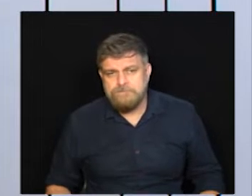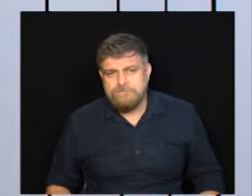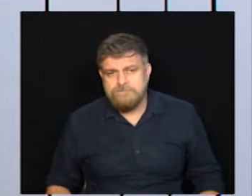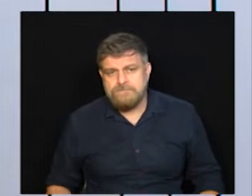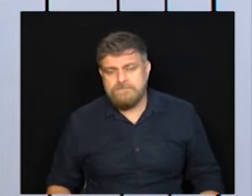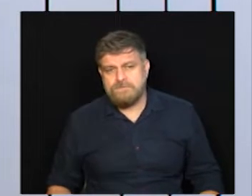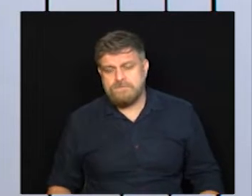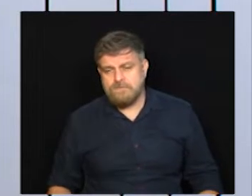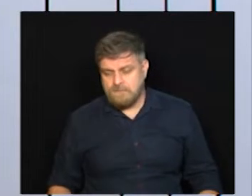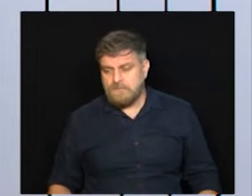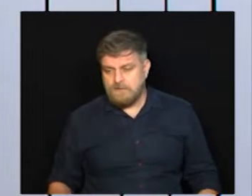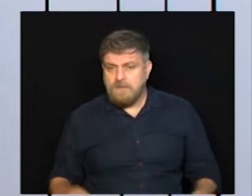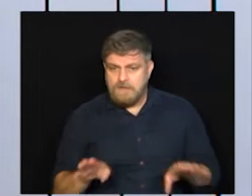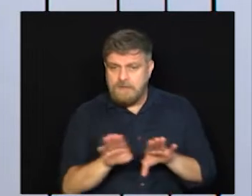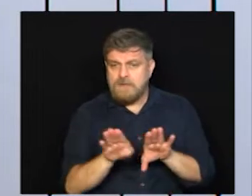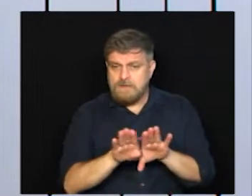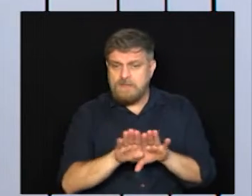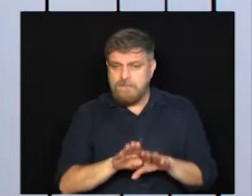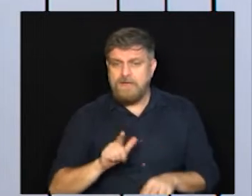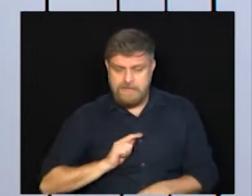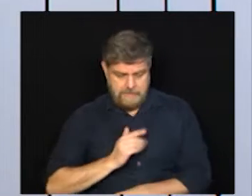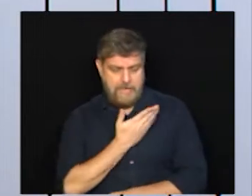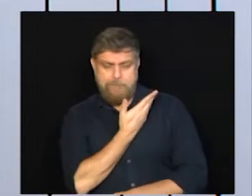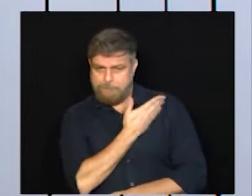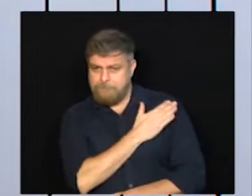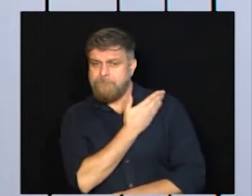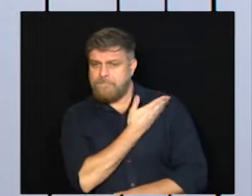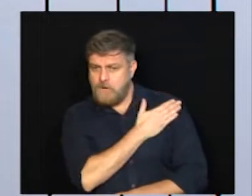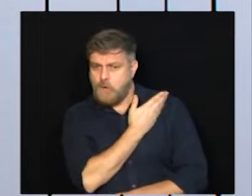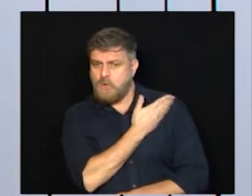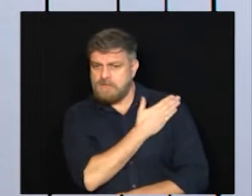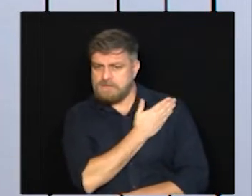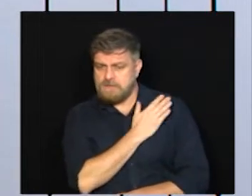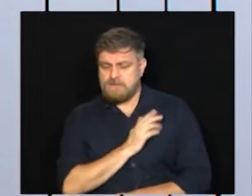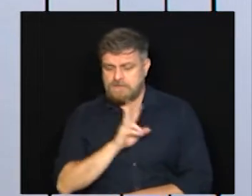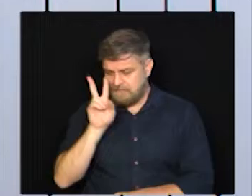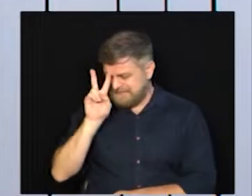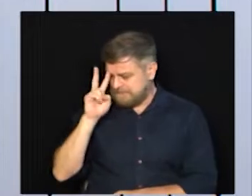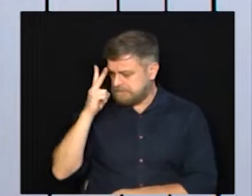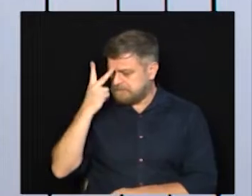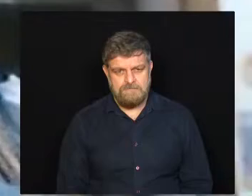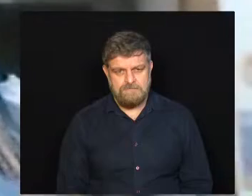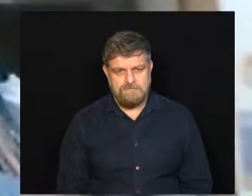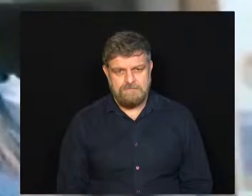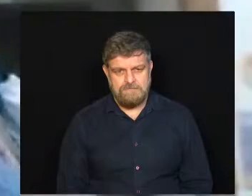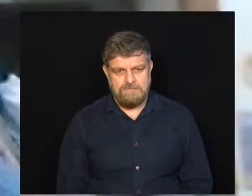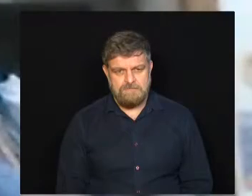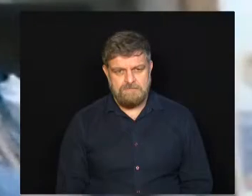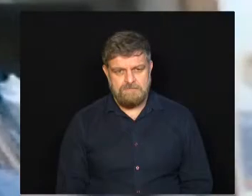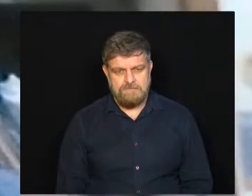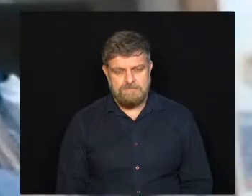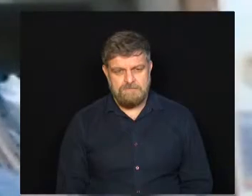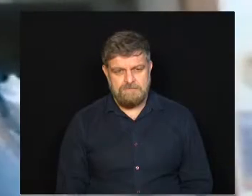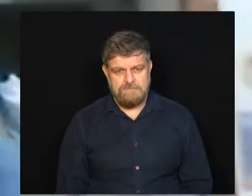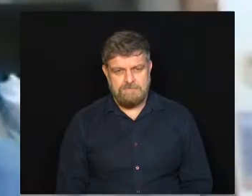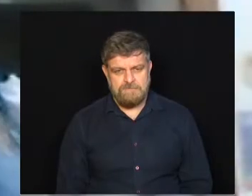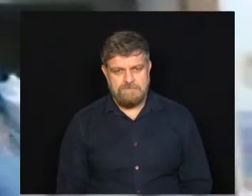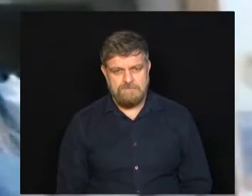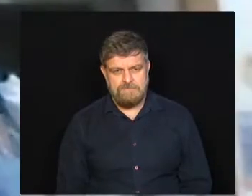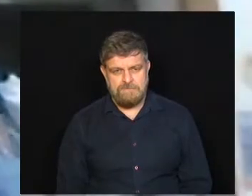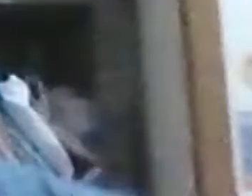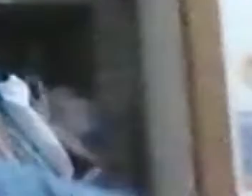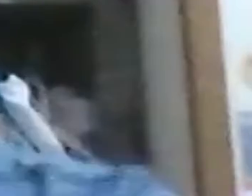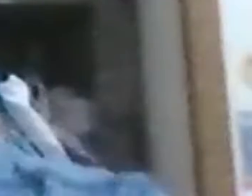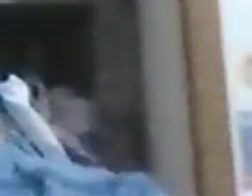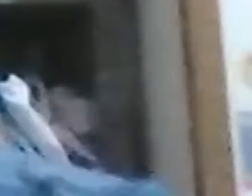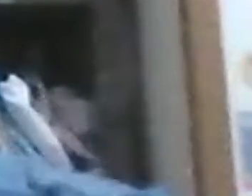é uma fonte também de preconceito. Então, a revisão disso, enfim, passa por nós. E com certeza tem